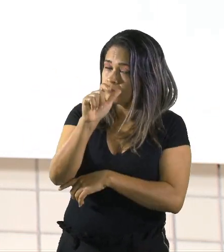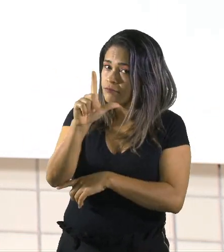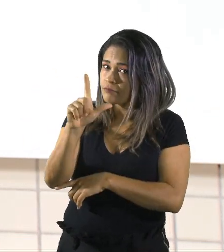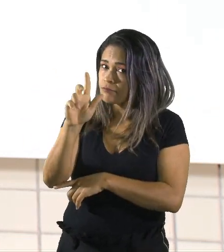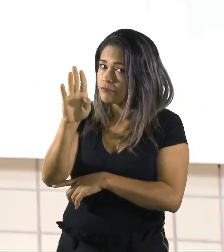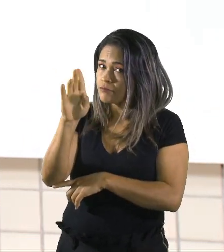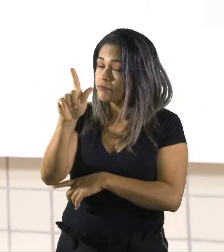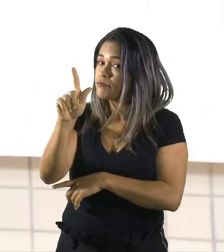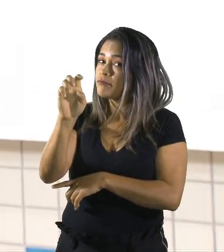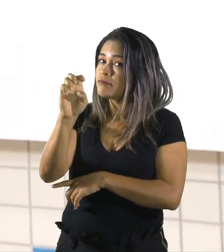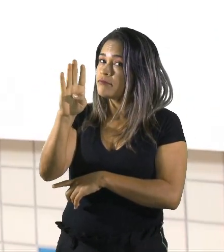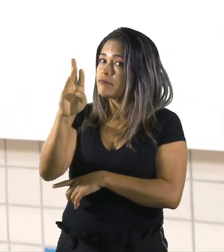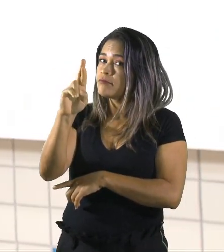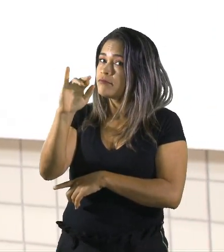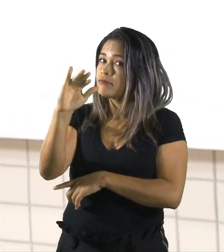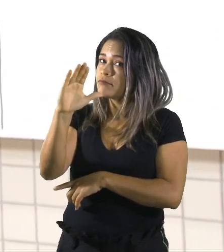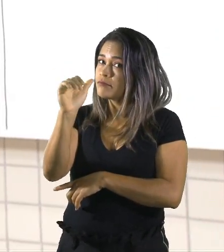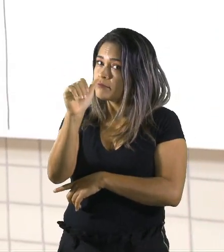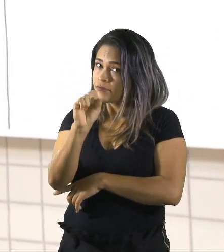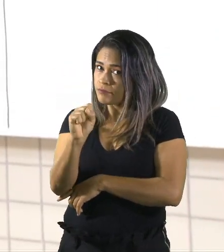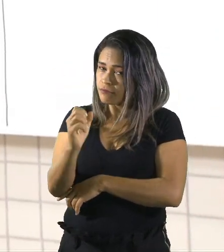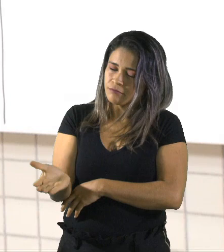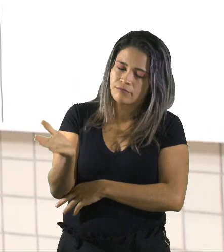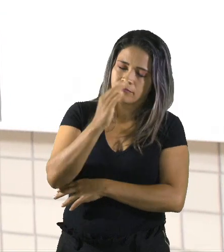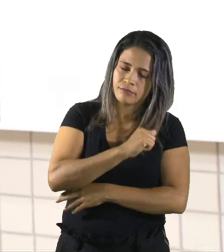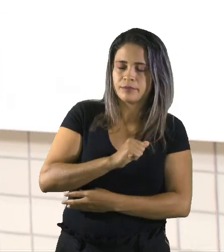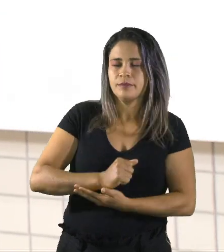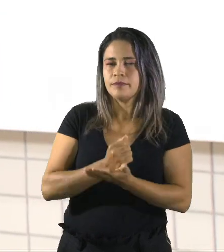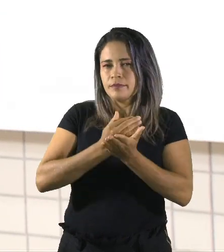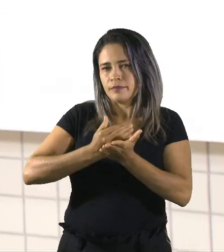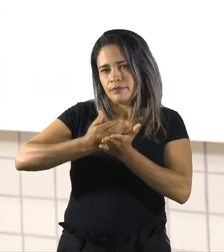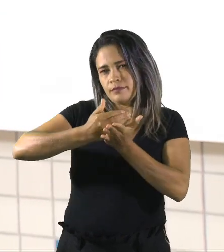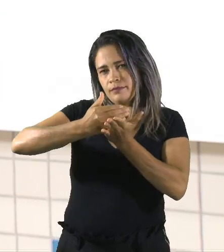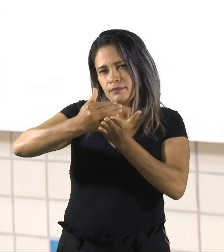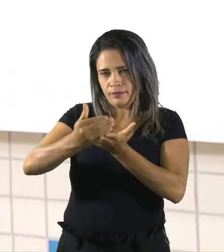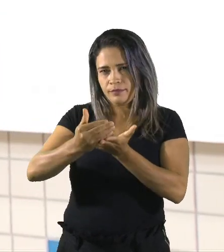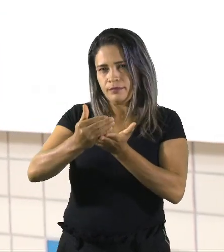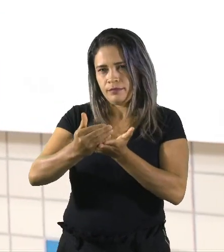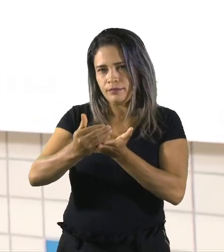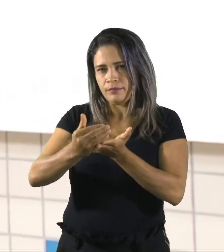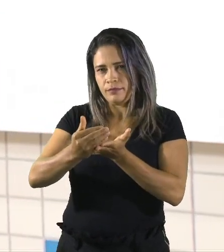Então, vem comigo. Nós vamos começar com